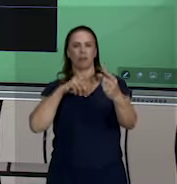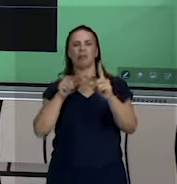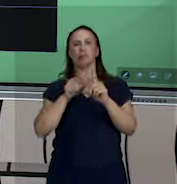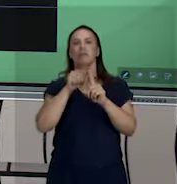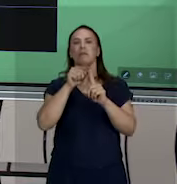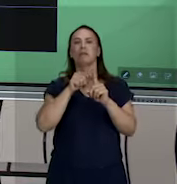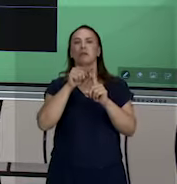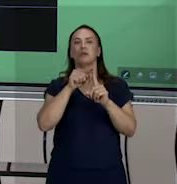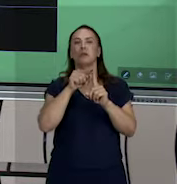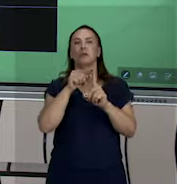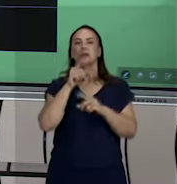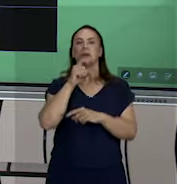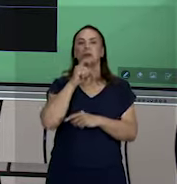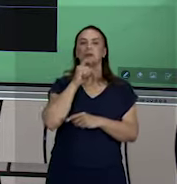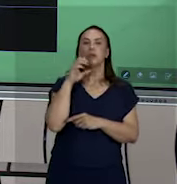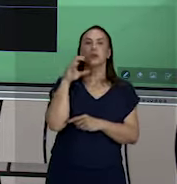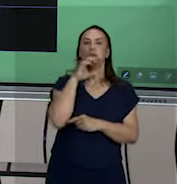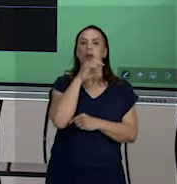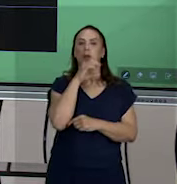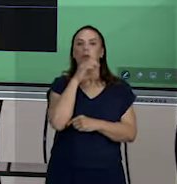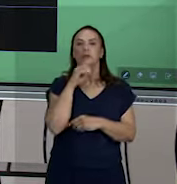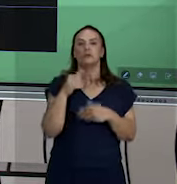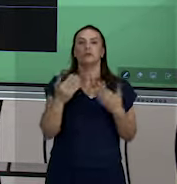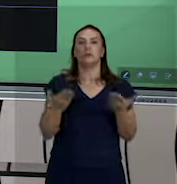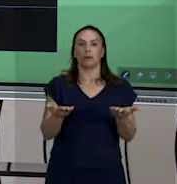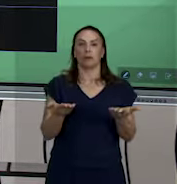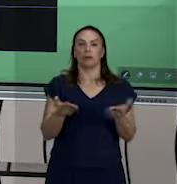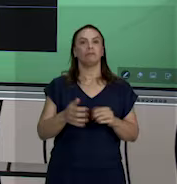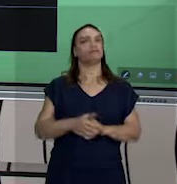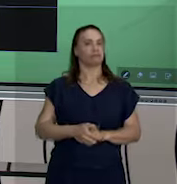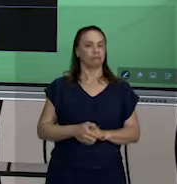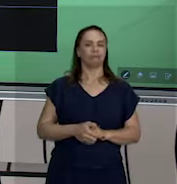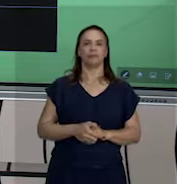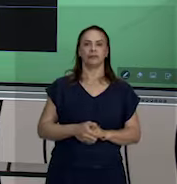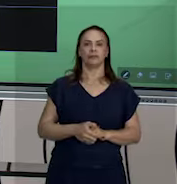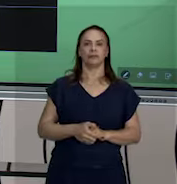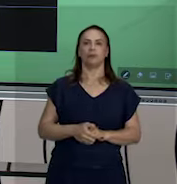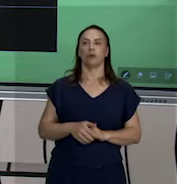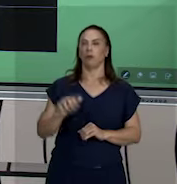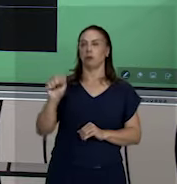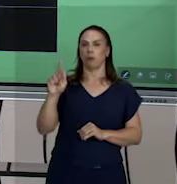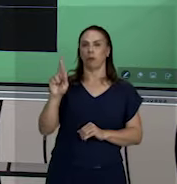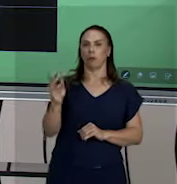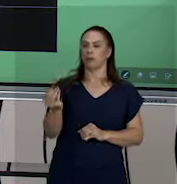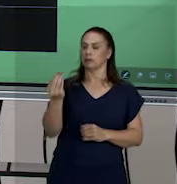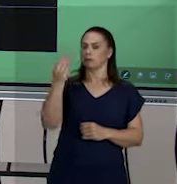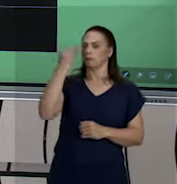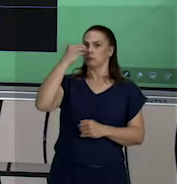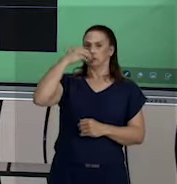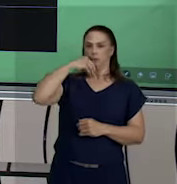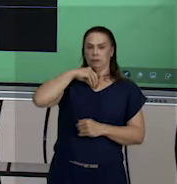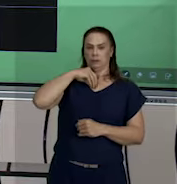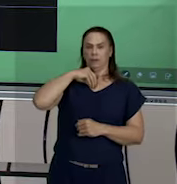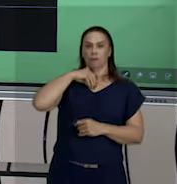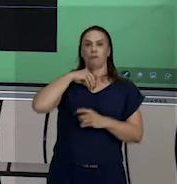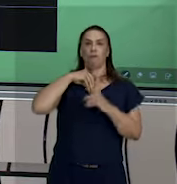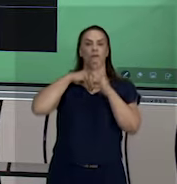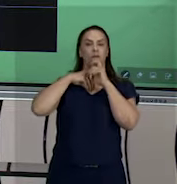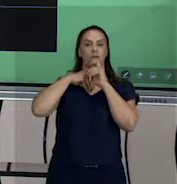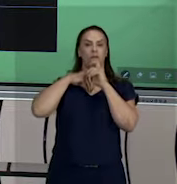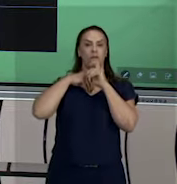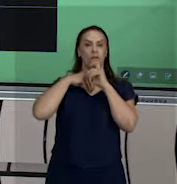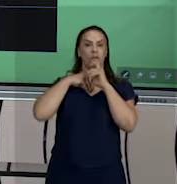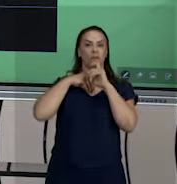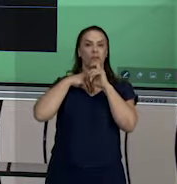frio nesses dois movimentos? Durante a entrada de ar, o ar entra mais frio, né? Porque a gente